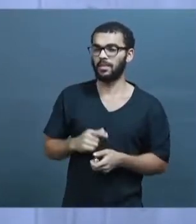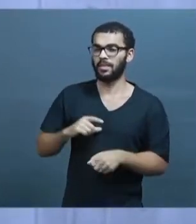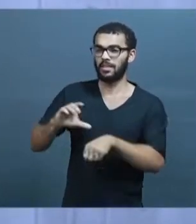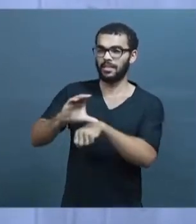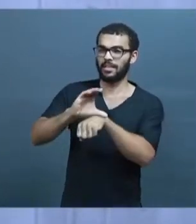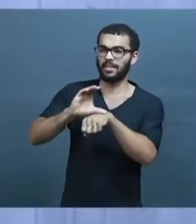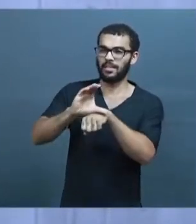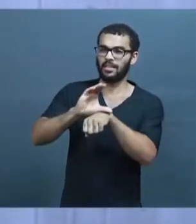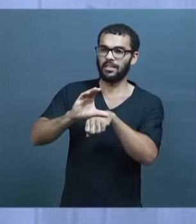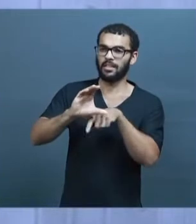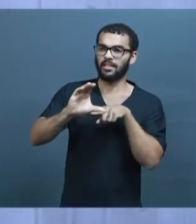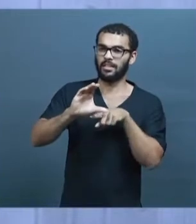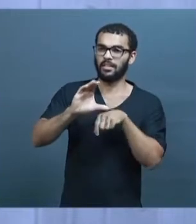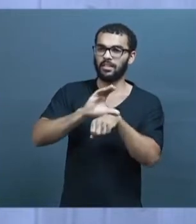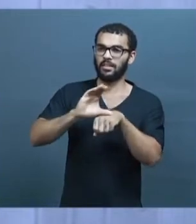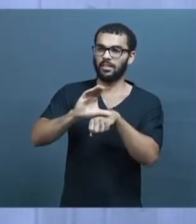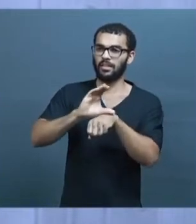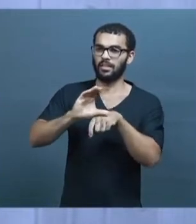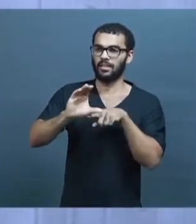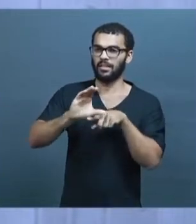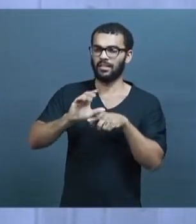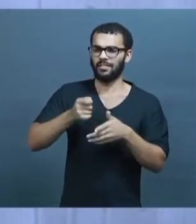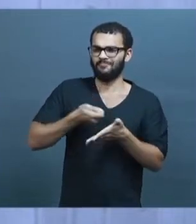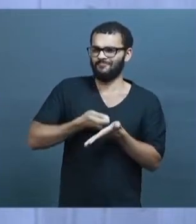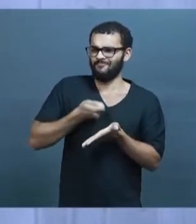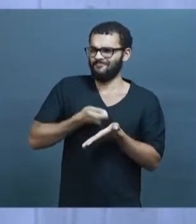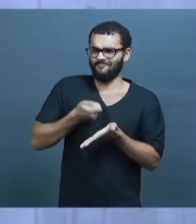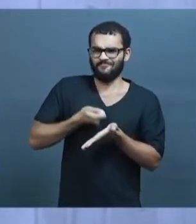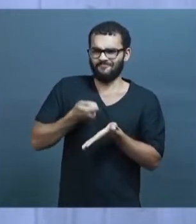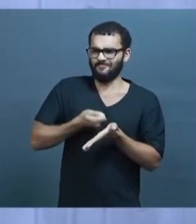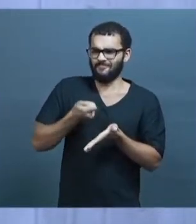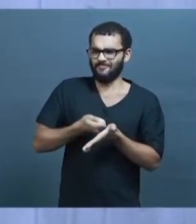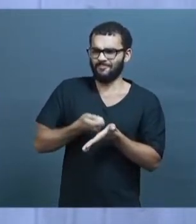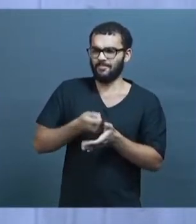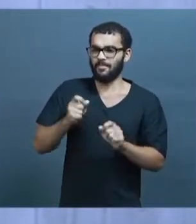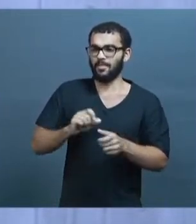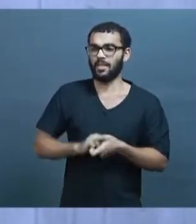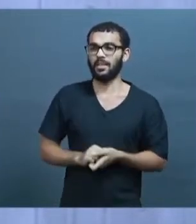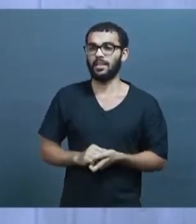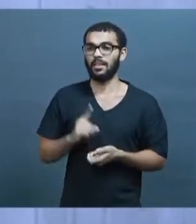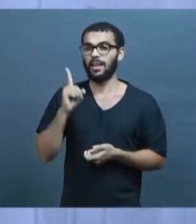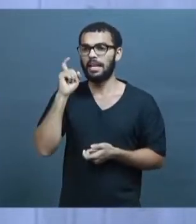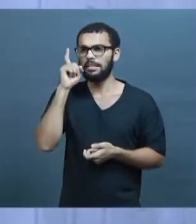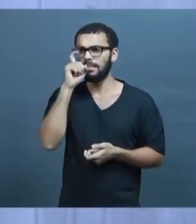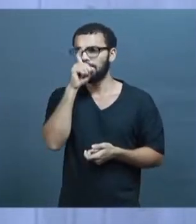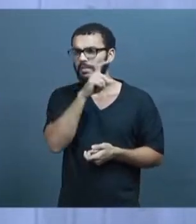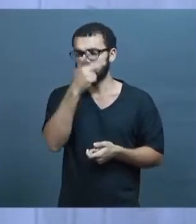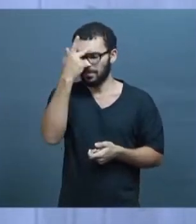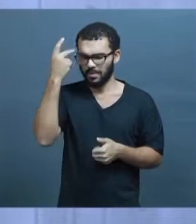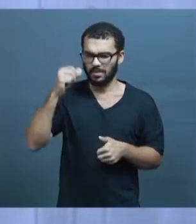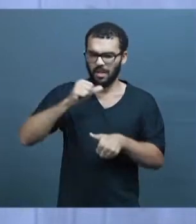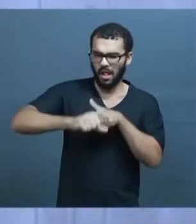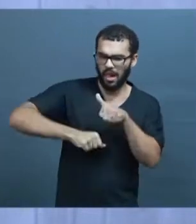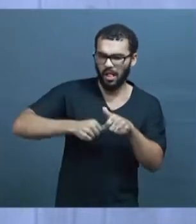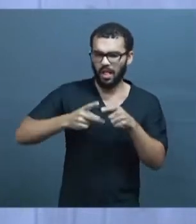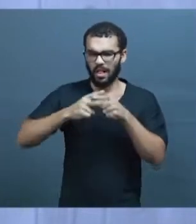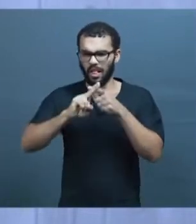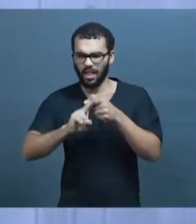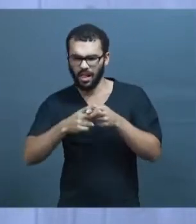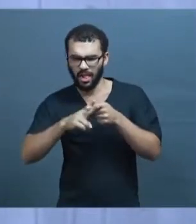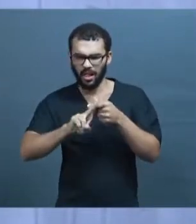a natureza de Constituição rígida. O que, que é rígida? Essa dificuldade é proposital. Ou seja,